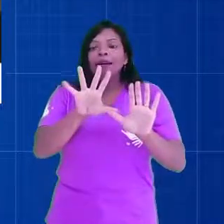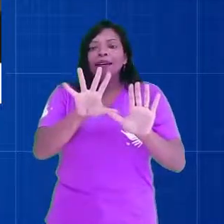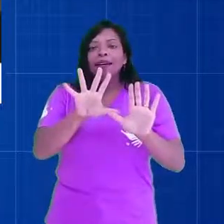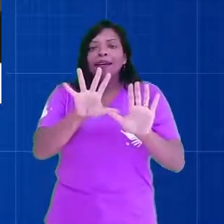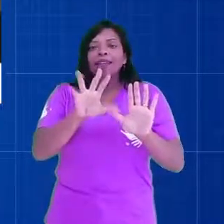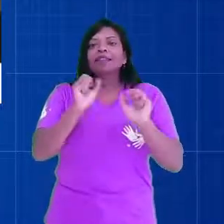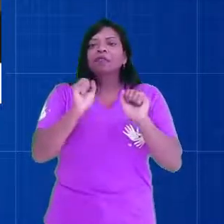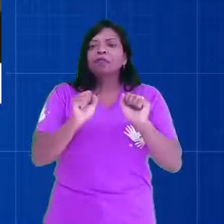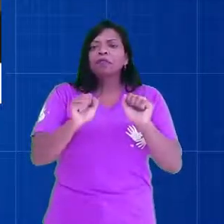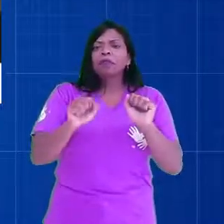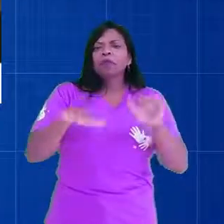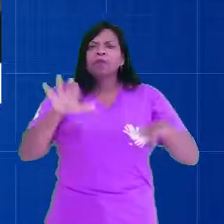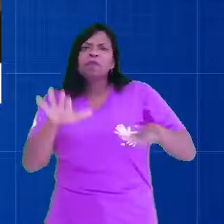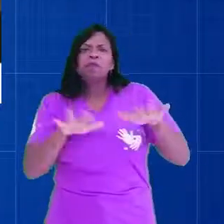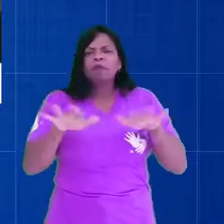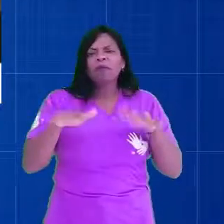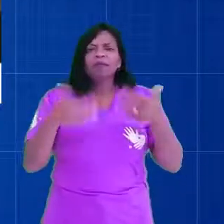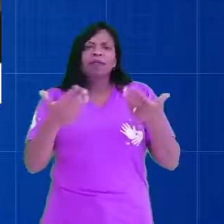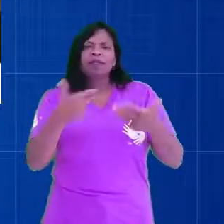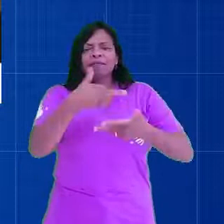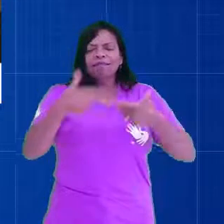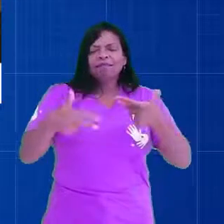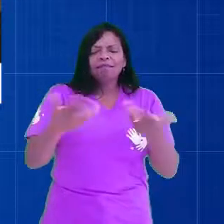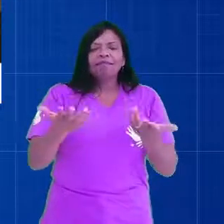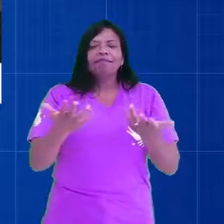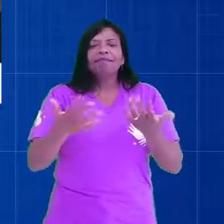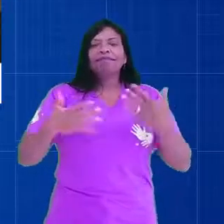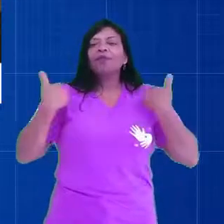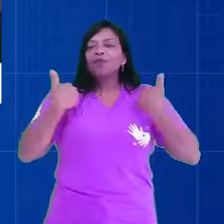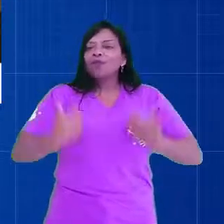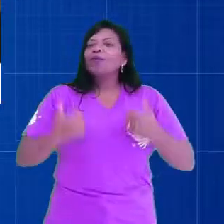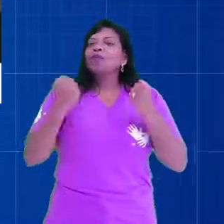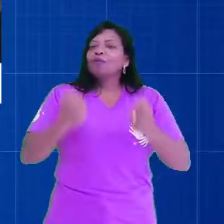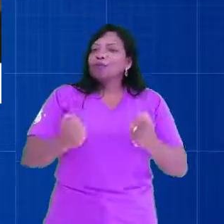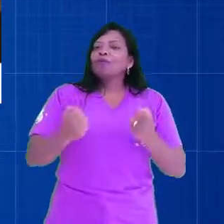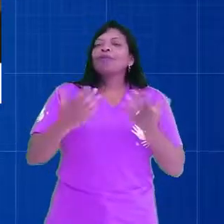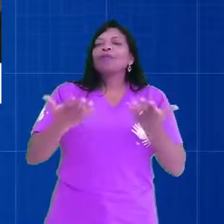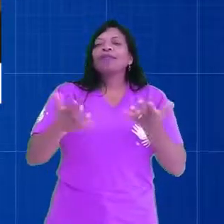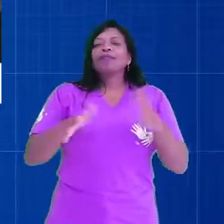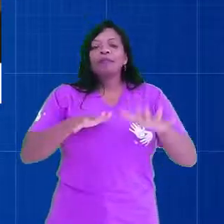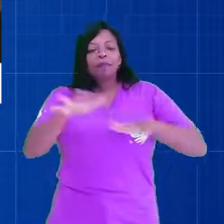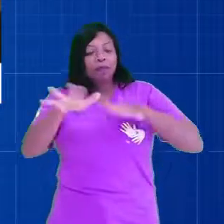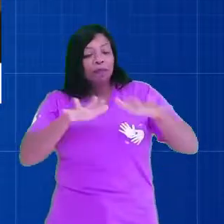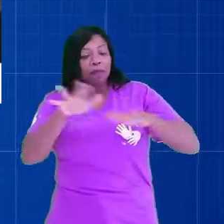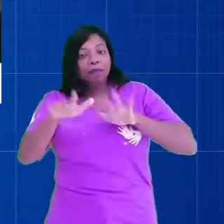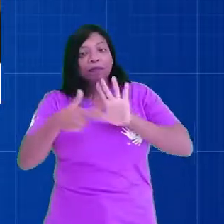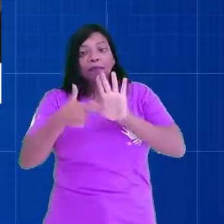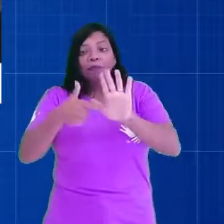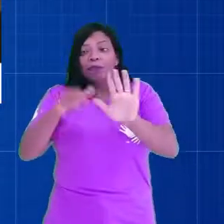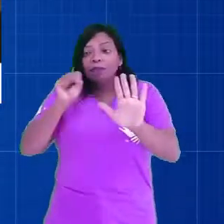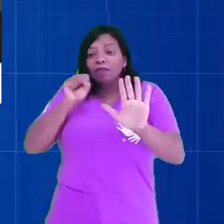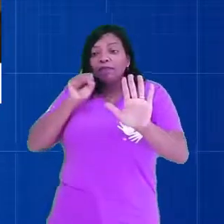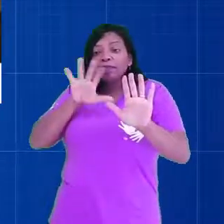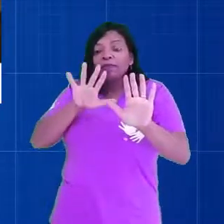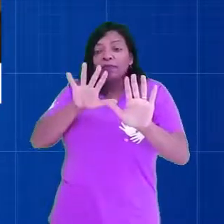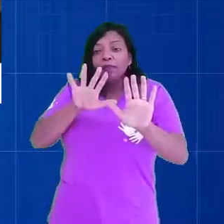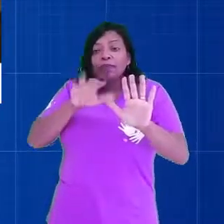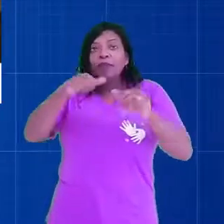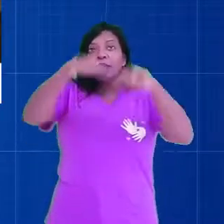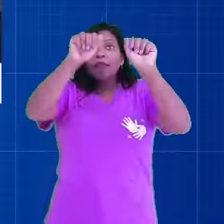vários movimentos do seu corpo ali utilizando uma fonte de luz